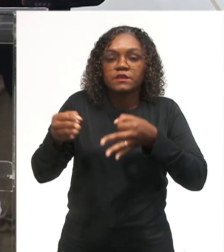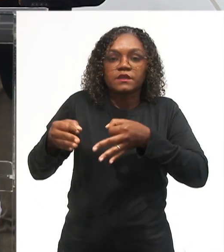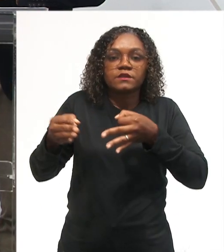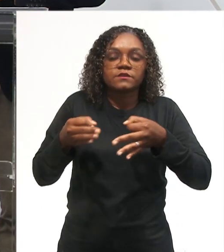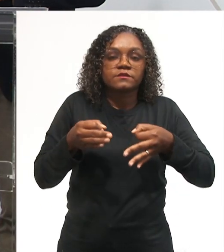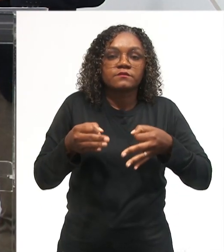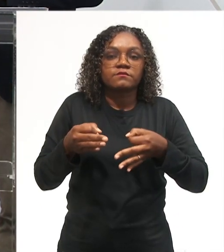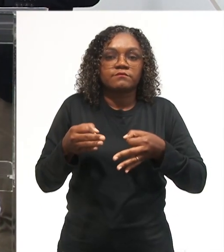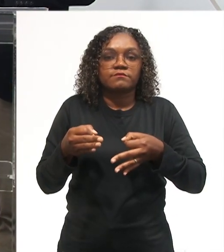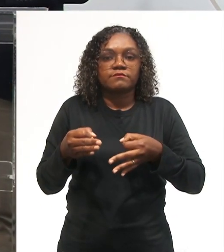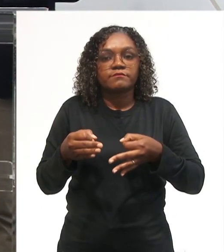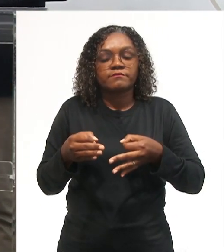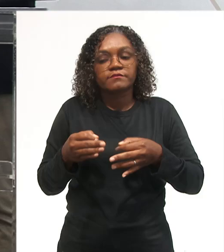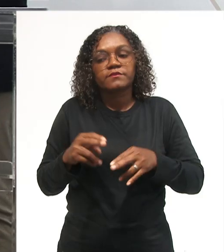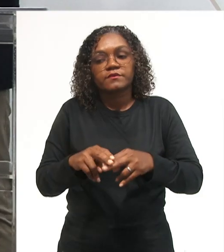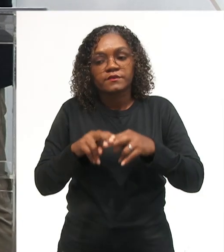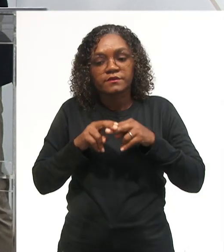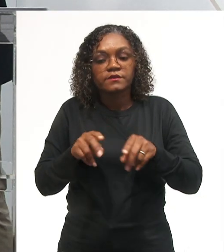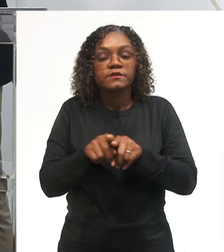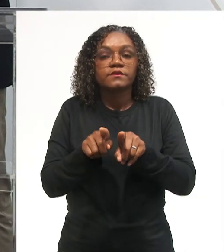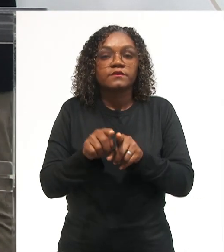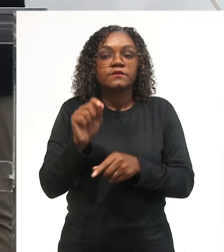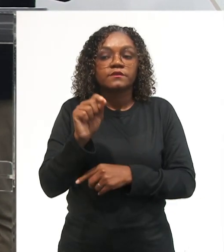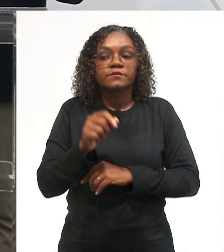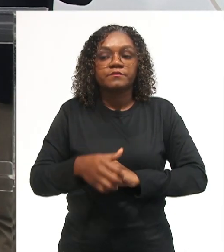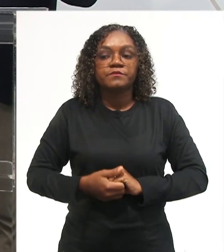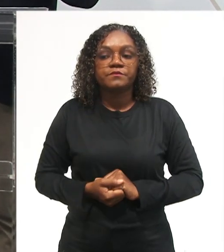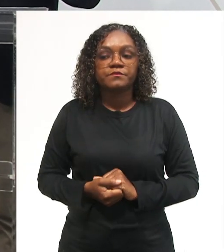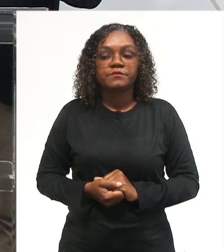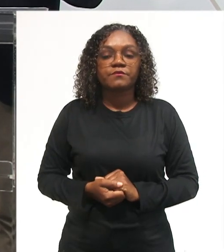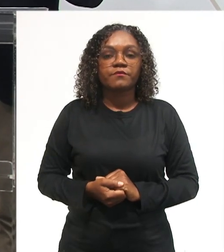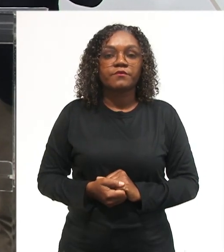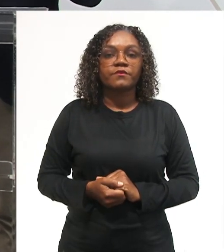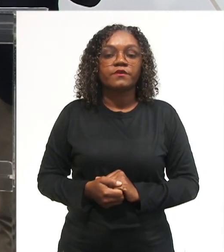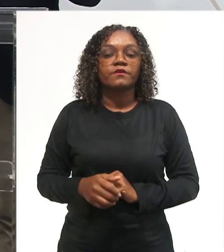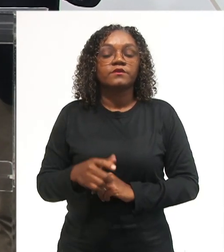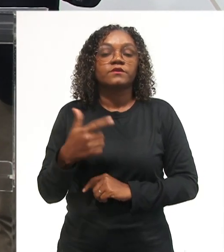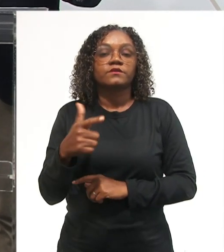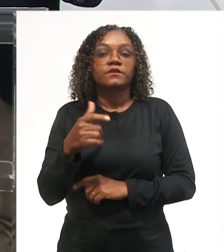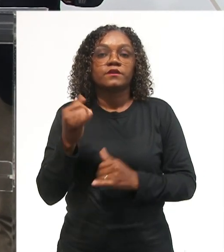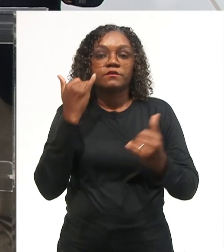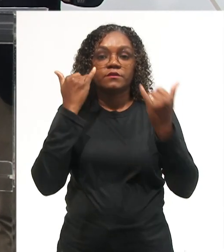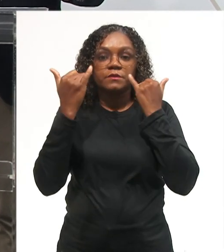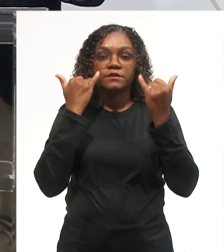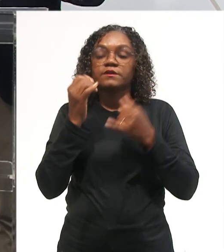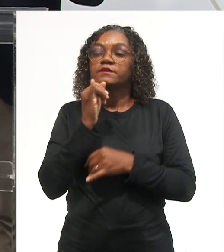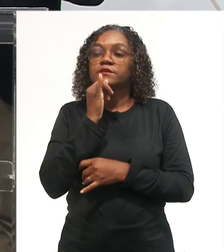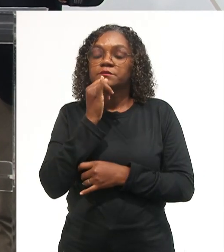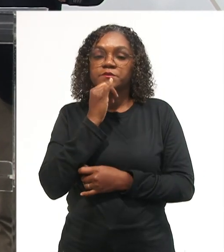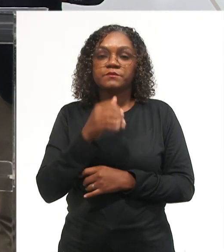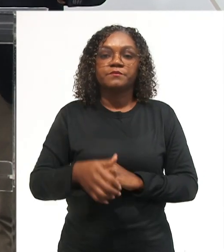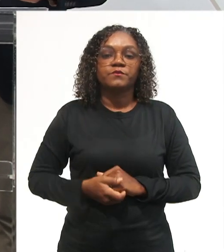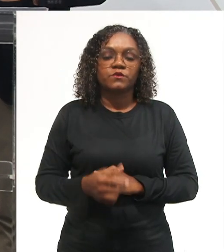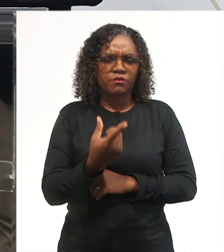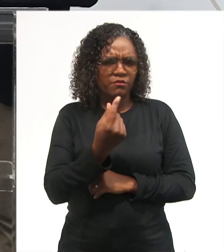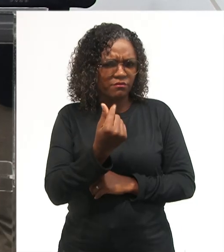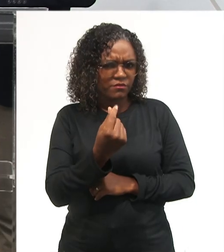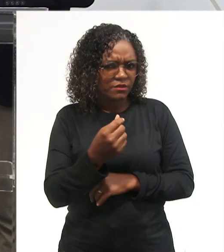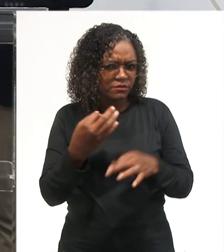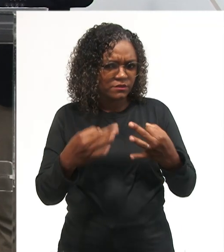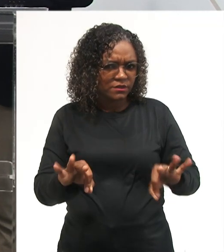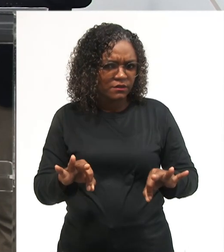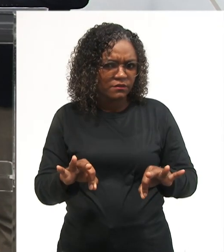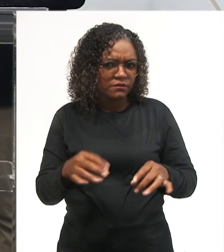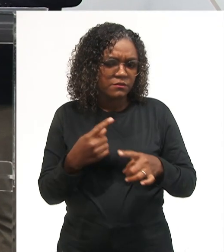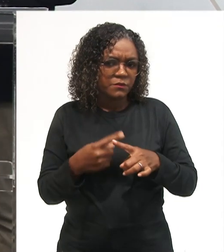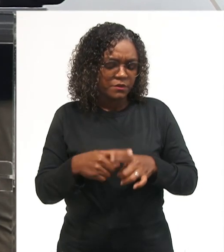são necessária. E além disso, a gente não teria a informação correta de que aquele preço que estamos pagando realmente é justo pelo que estamos